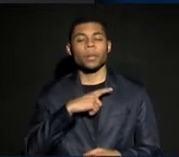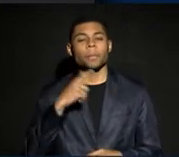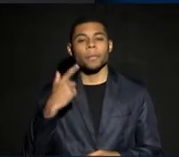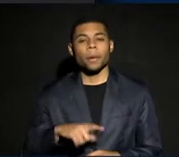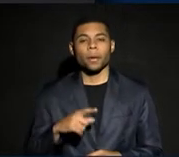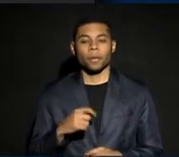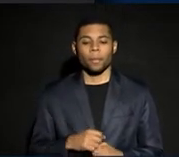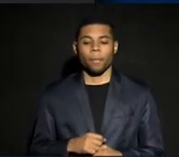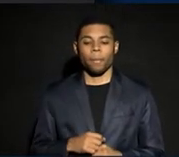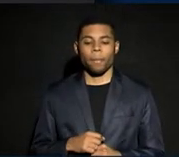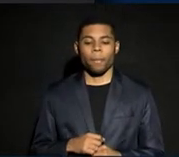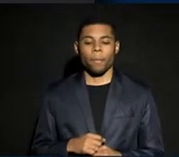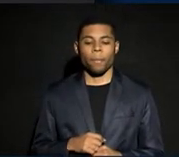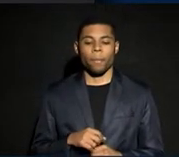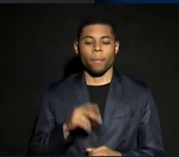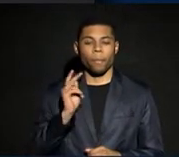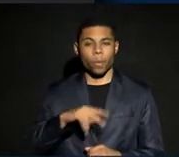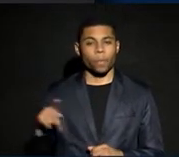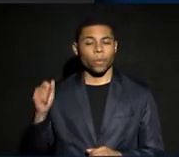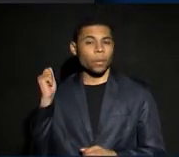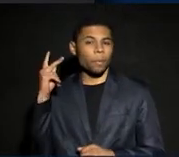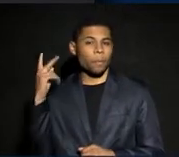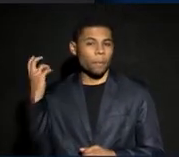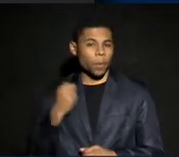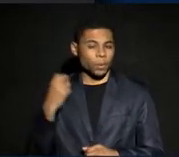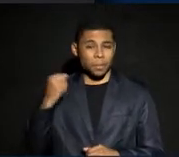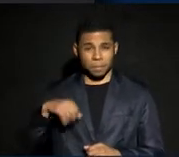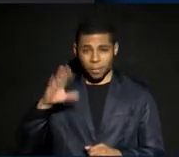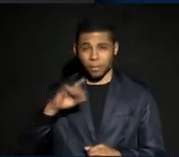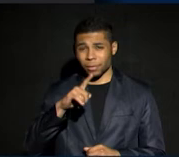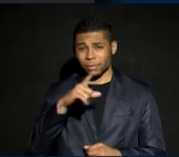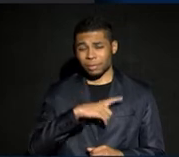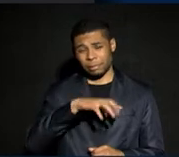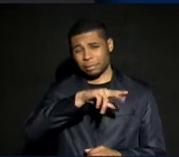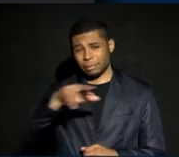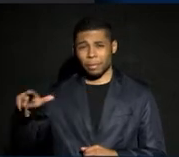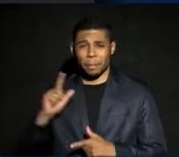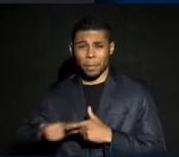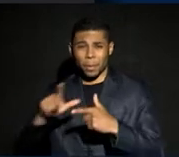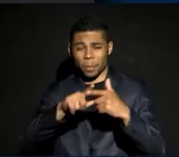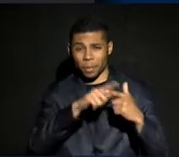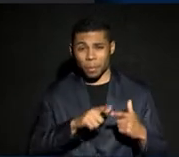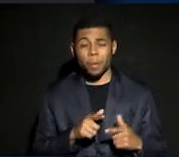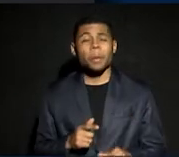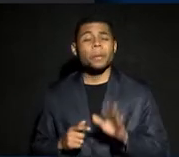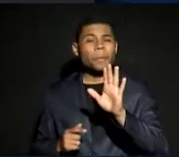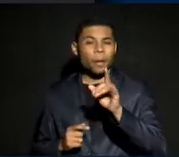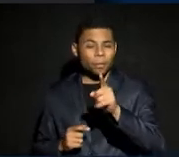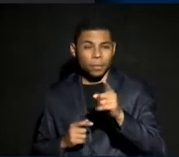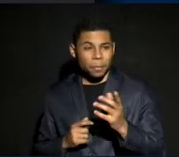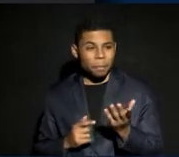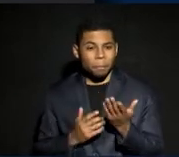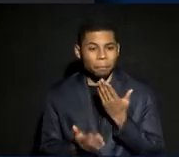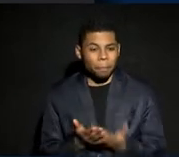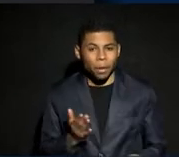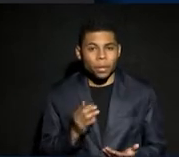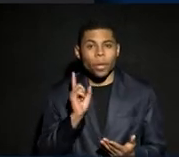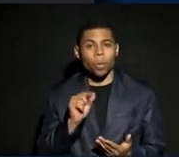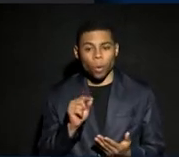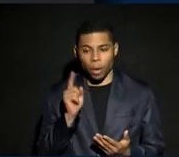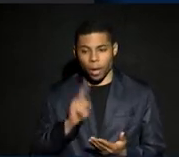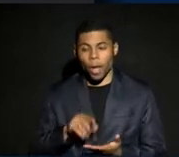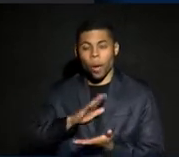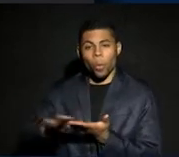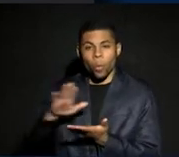teve confisco de professor aposentado, você teve uma série de problemas. E o que você perdeu foi qualidade do